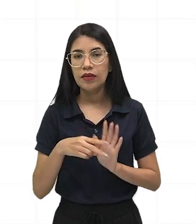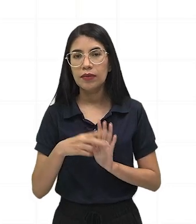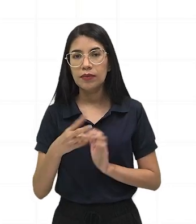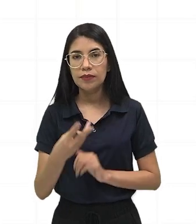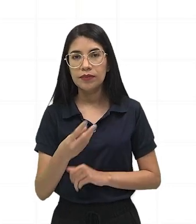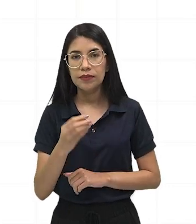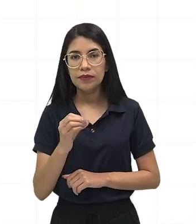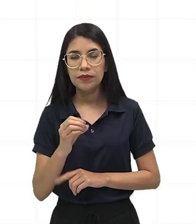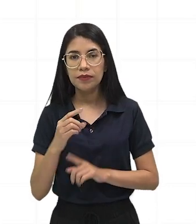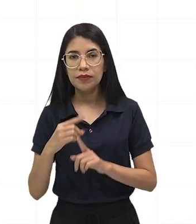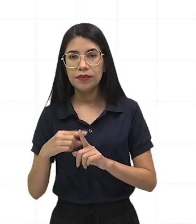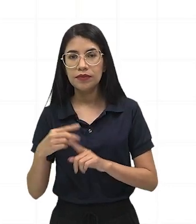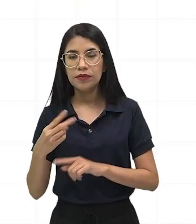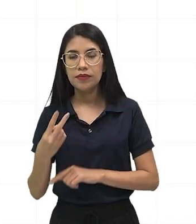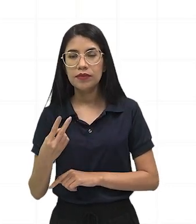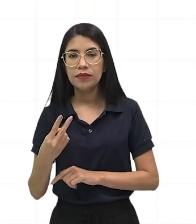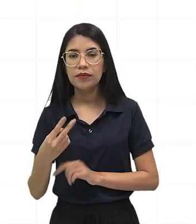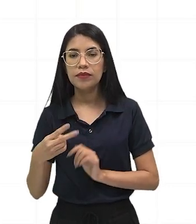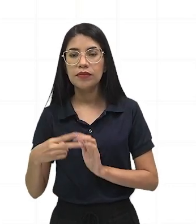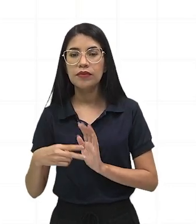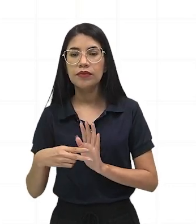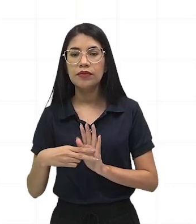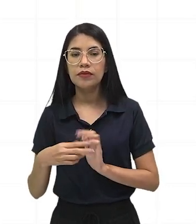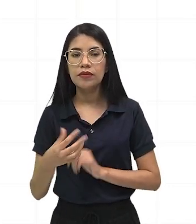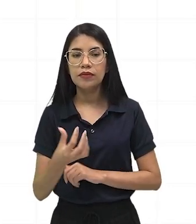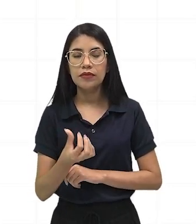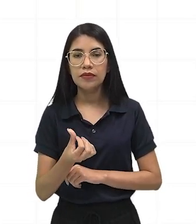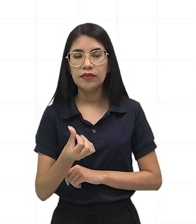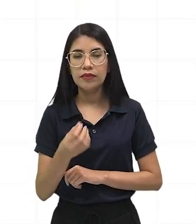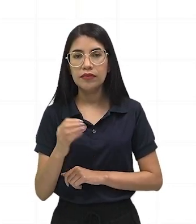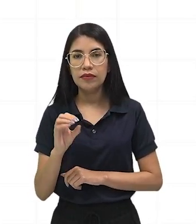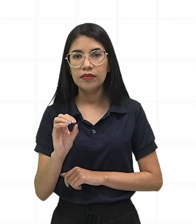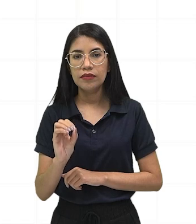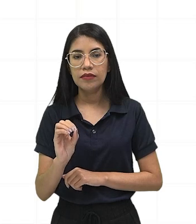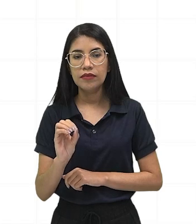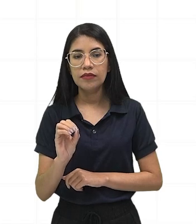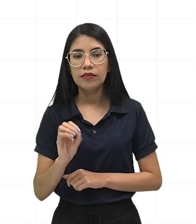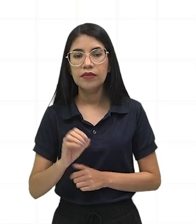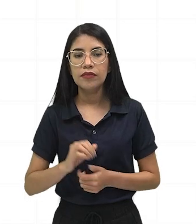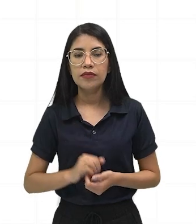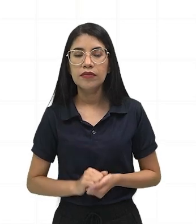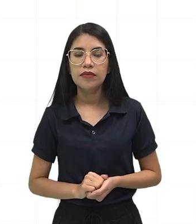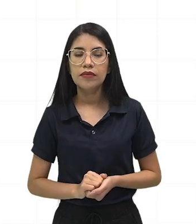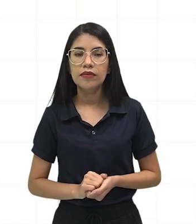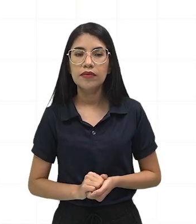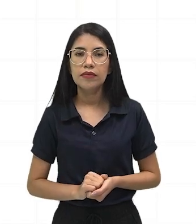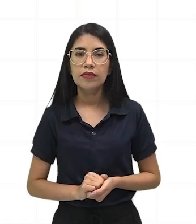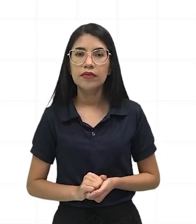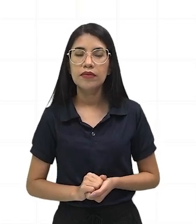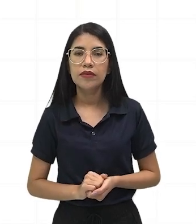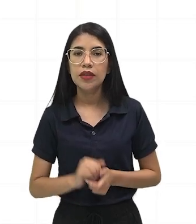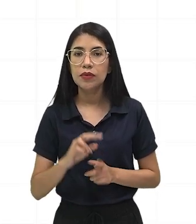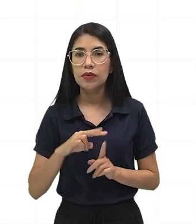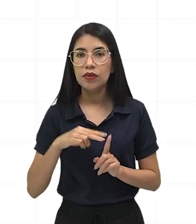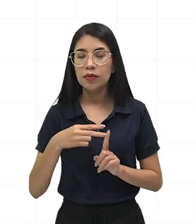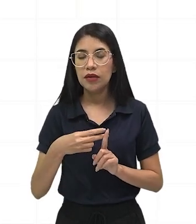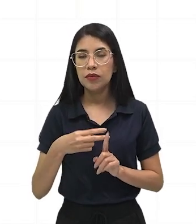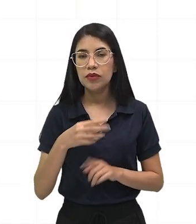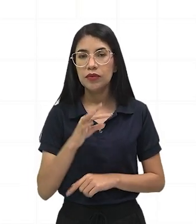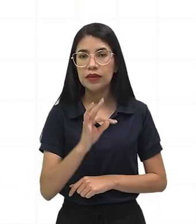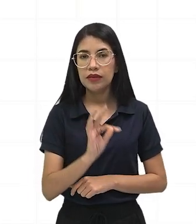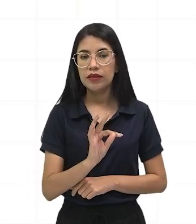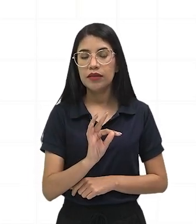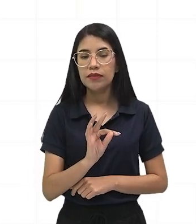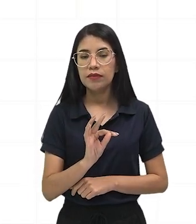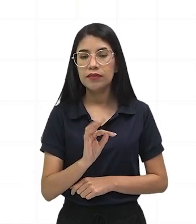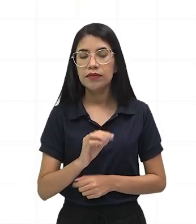30 vezes 2, que é igual a 60. Então, dobramos o valor do T,